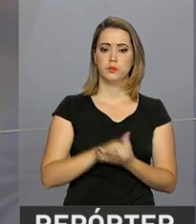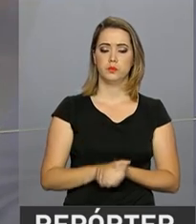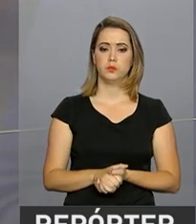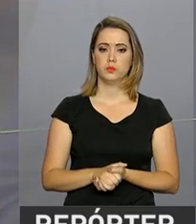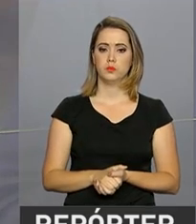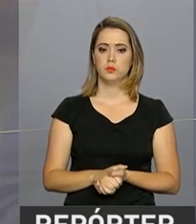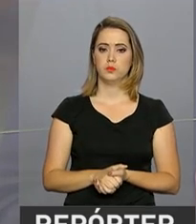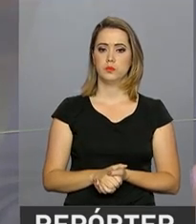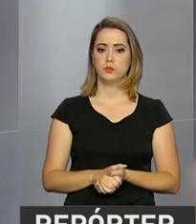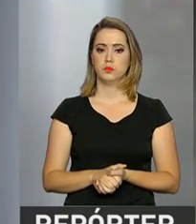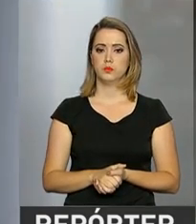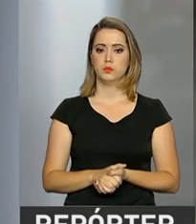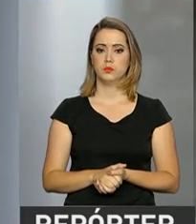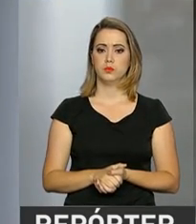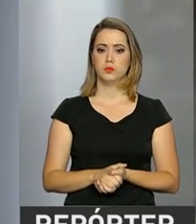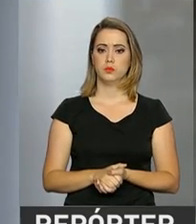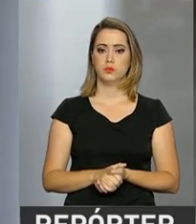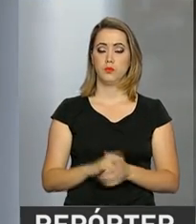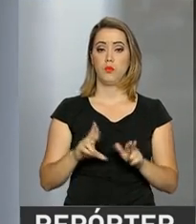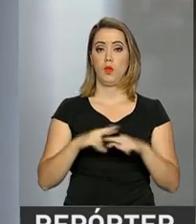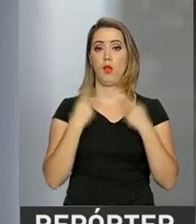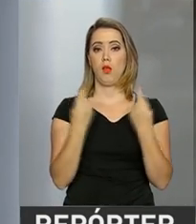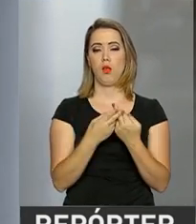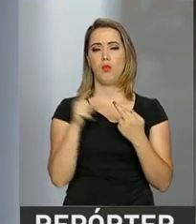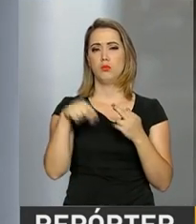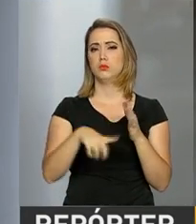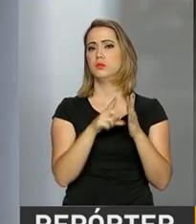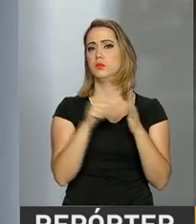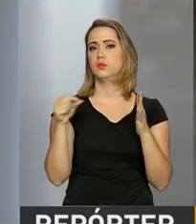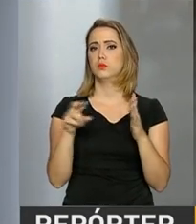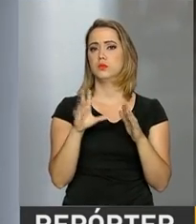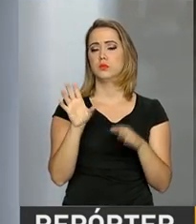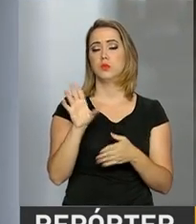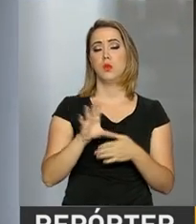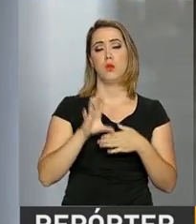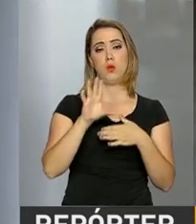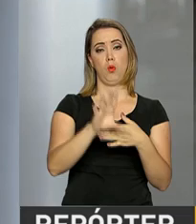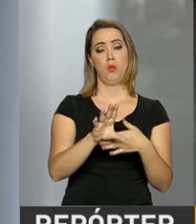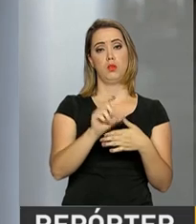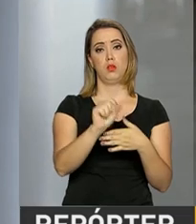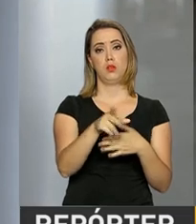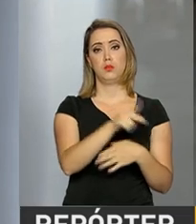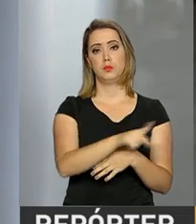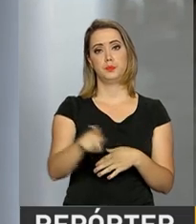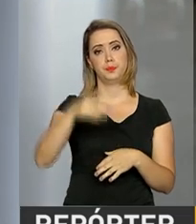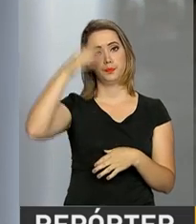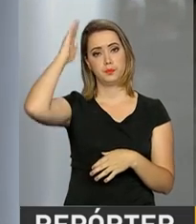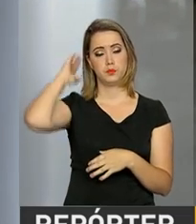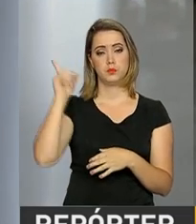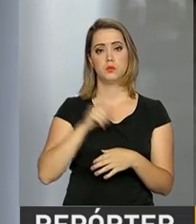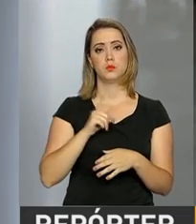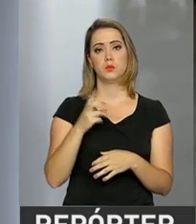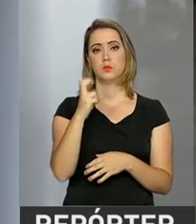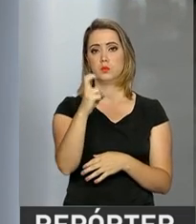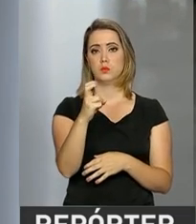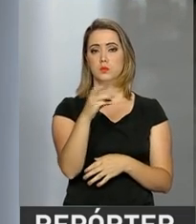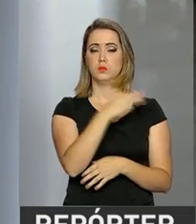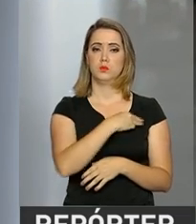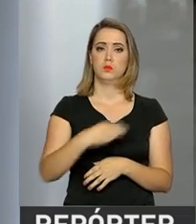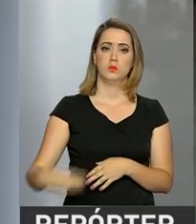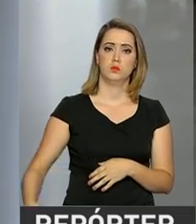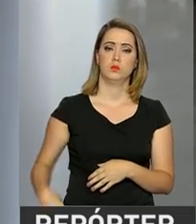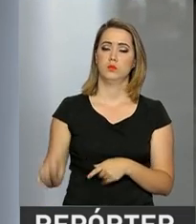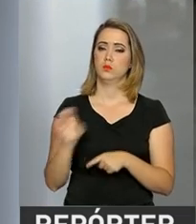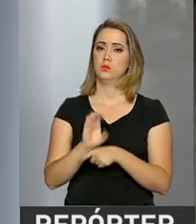Roberto Boa tarde a reunião aqui no Palácio do Planalto foi coordenada pelo presidente Michel Temer contou com a presença de cinco ministros de